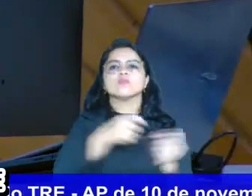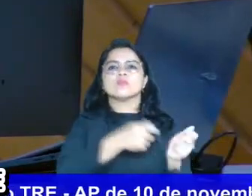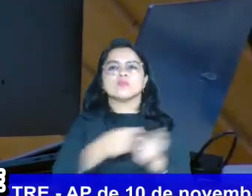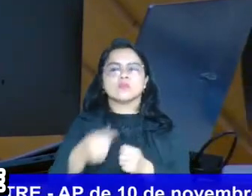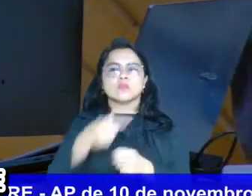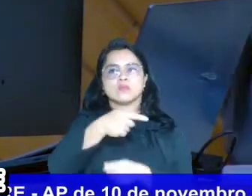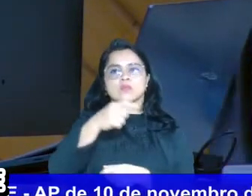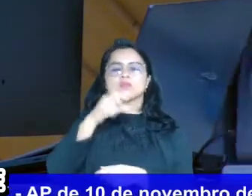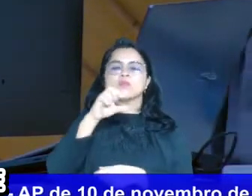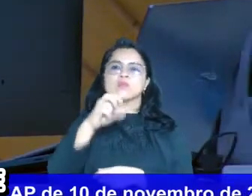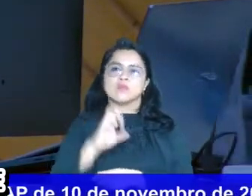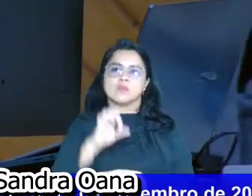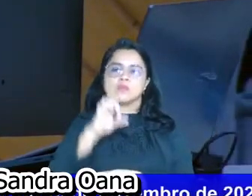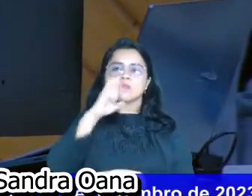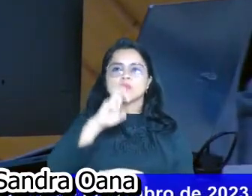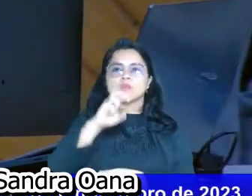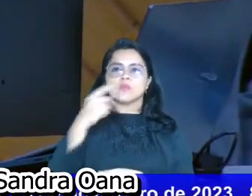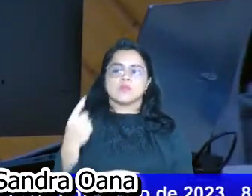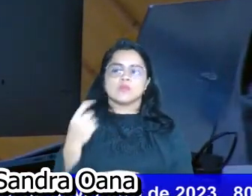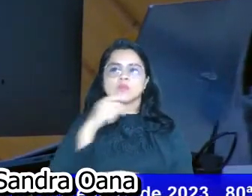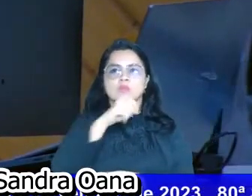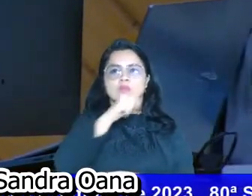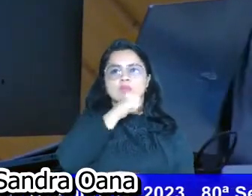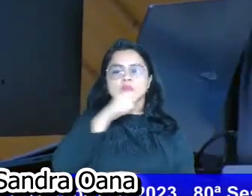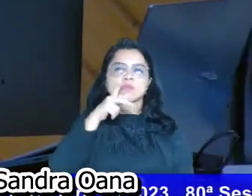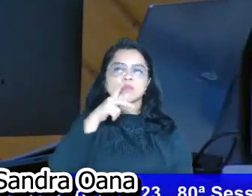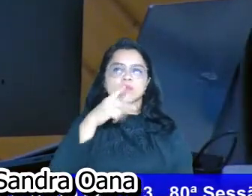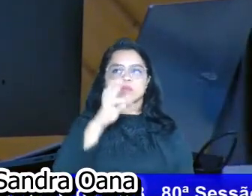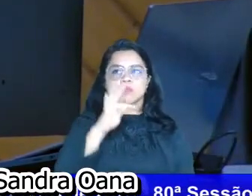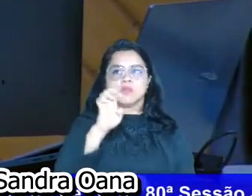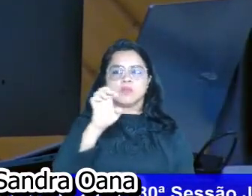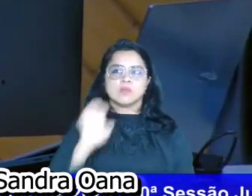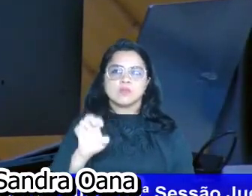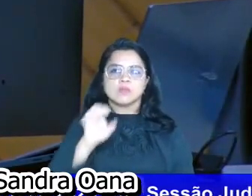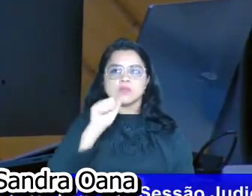acórdão 7951 do TRE Amapá, que julgou aprovadas com